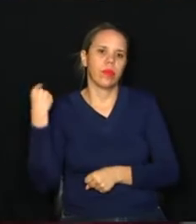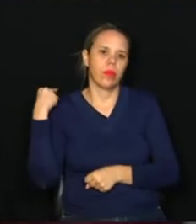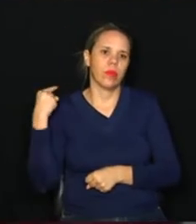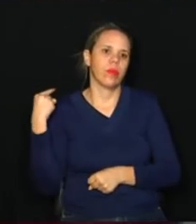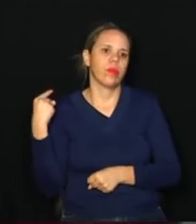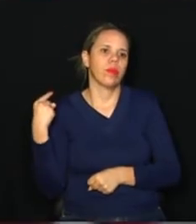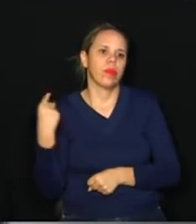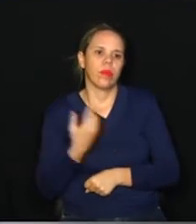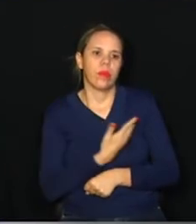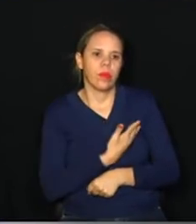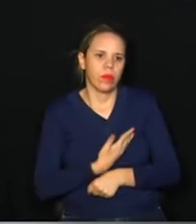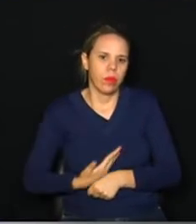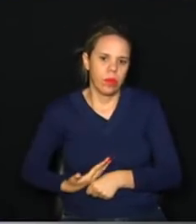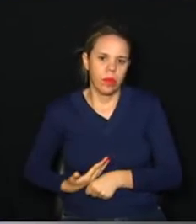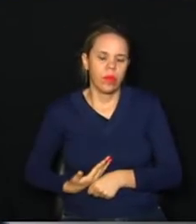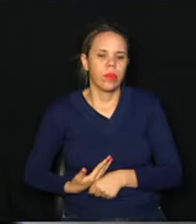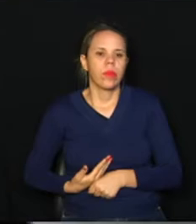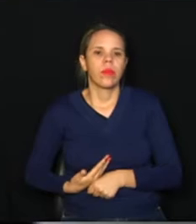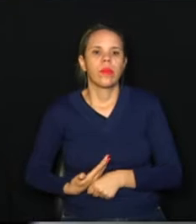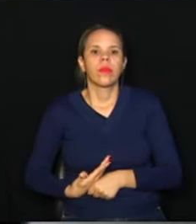últimos governos.